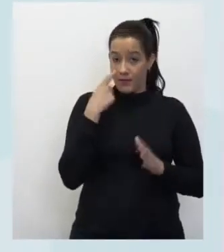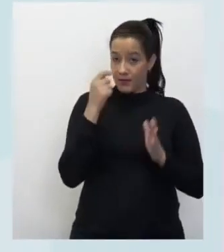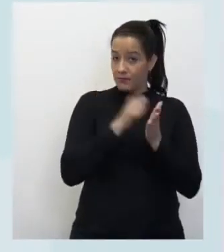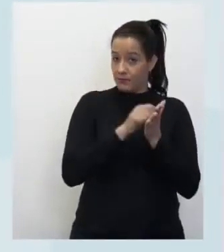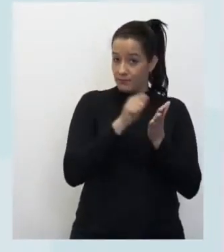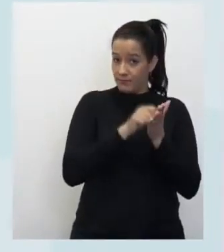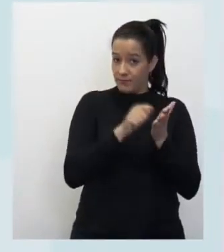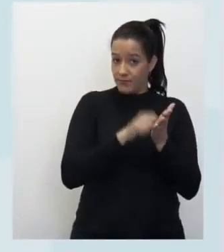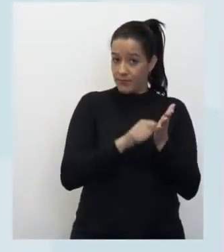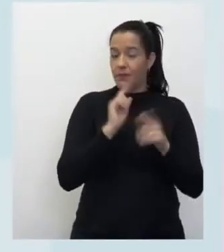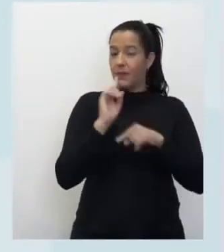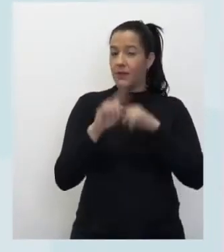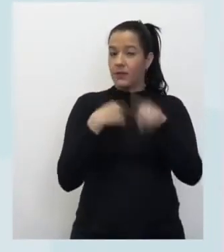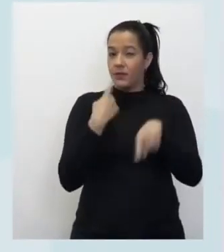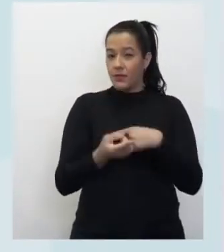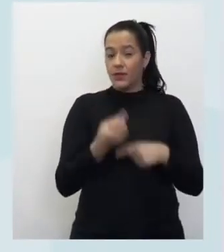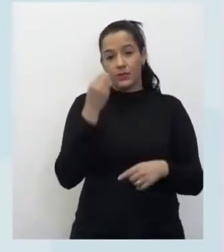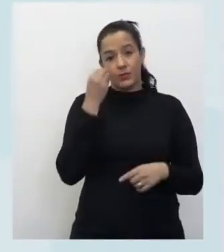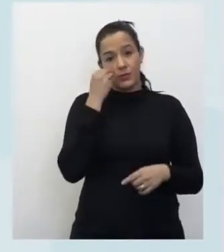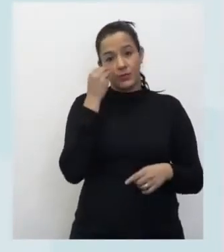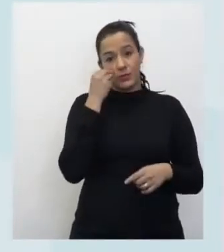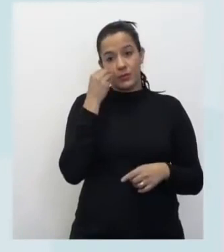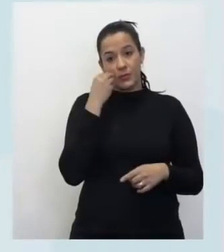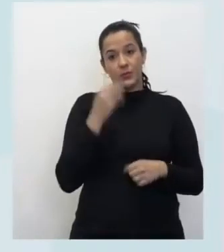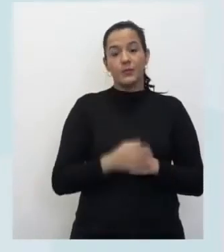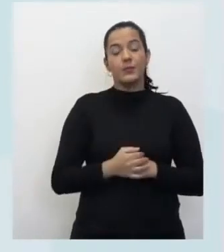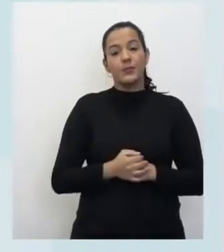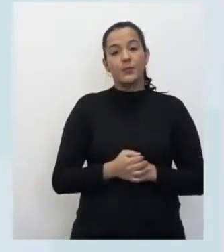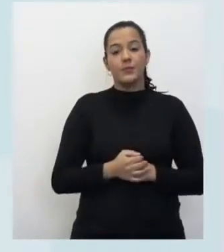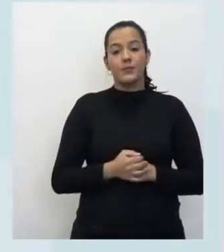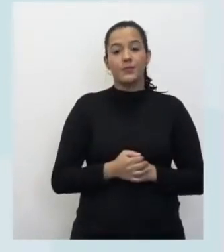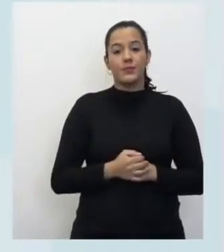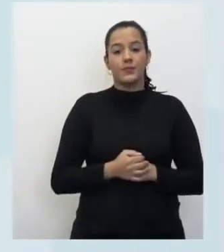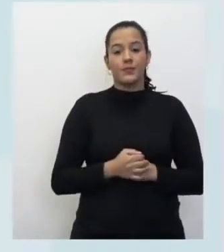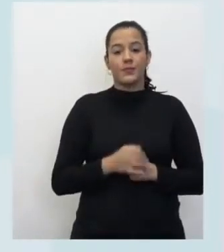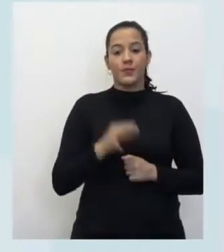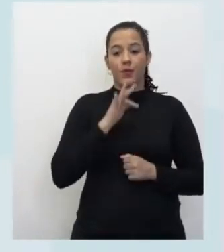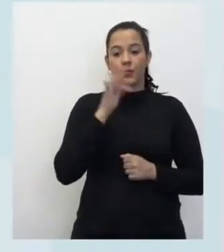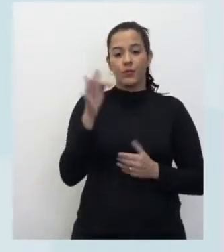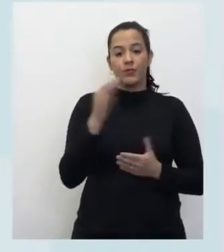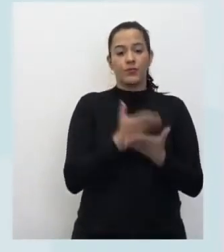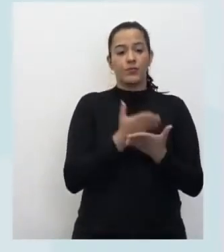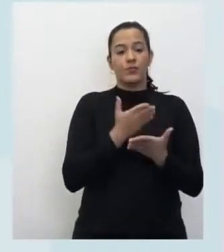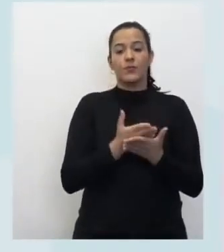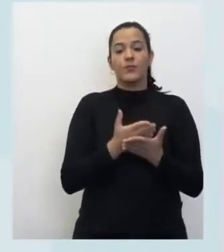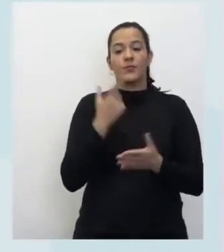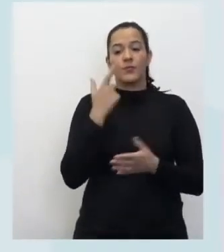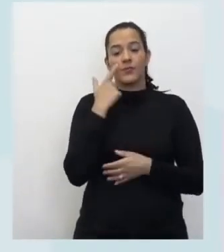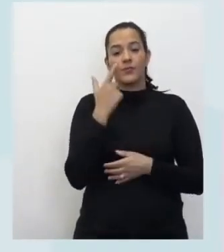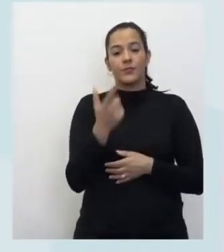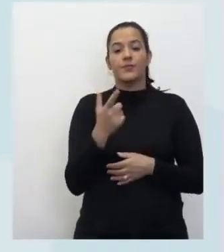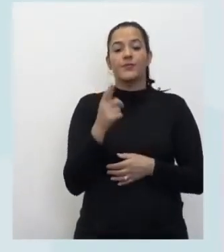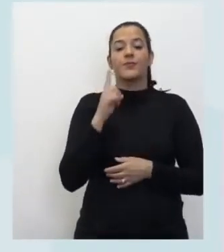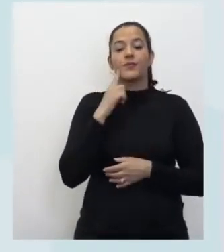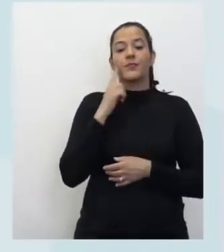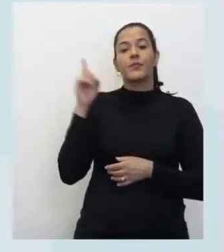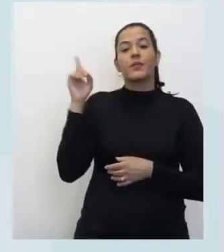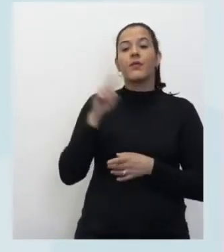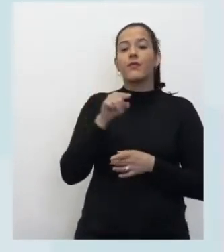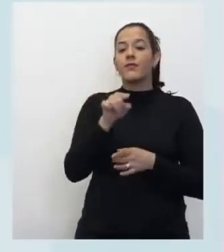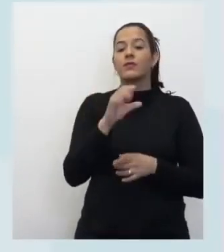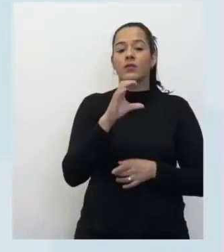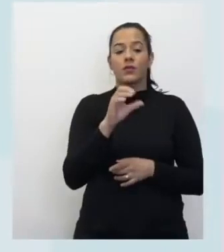gente monta até uma fanfic. Olha lá, um texto para uma futura aula. Conta pra gente aí um crossover que